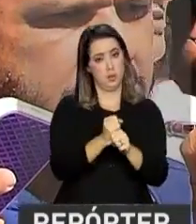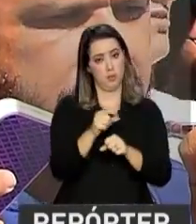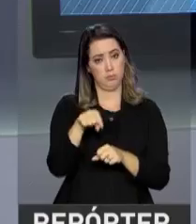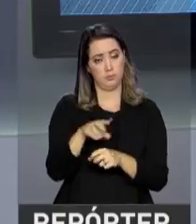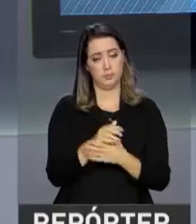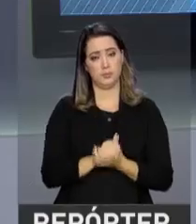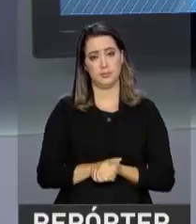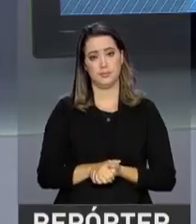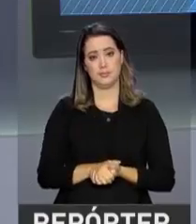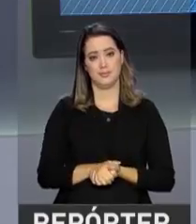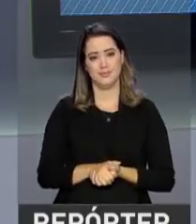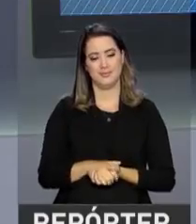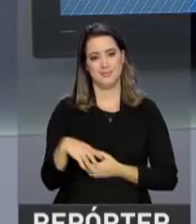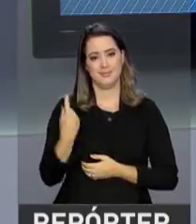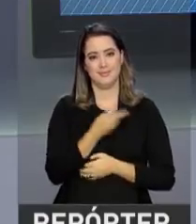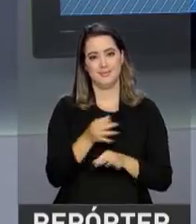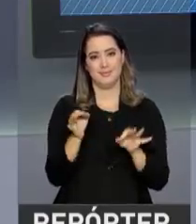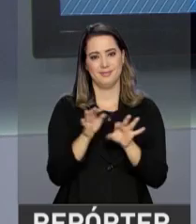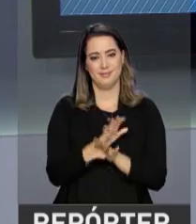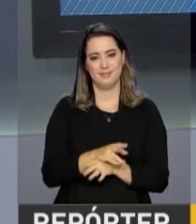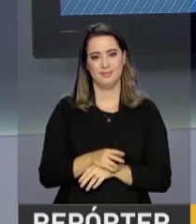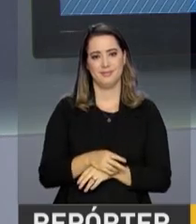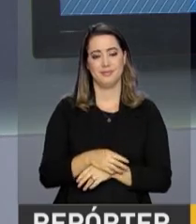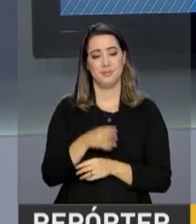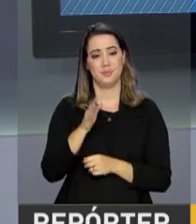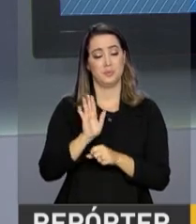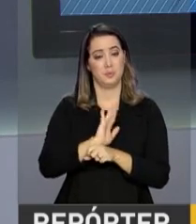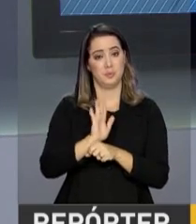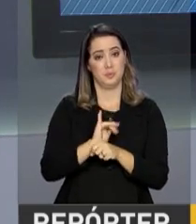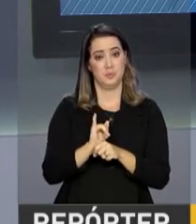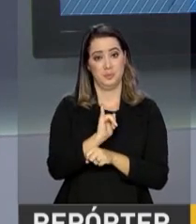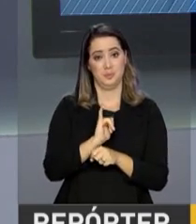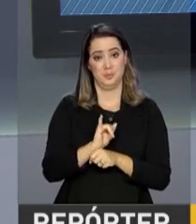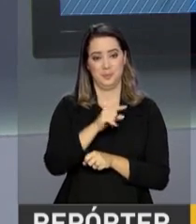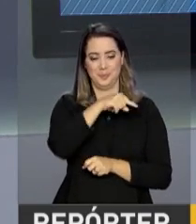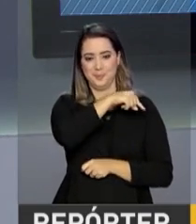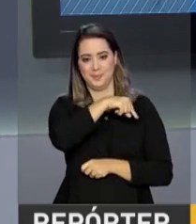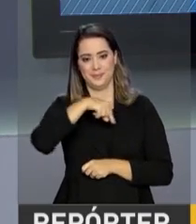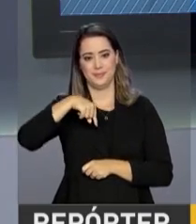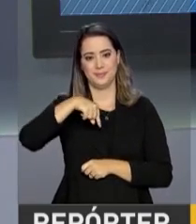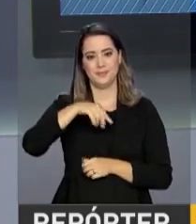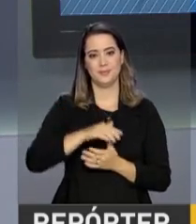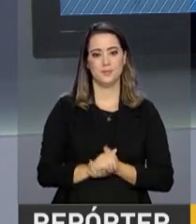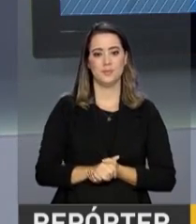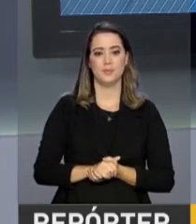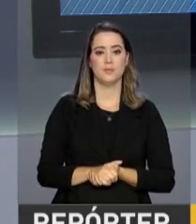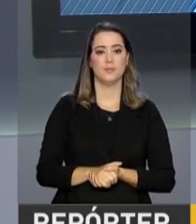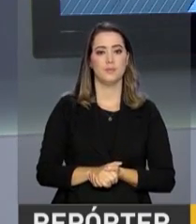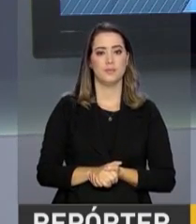2018. E nós ficamos por aqui. Para rever as reportagens é só acessar o